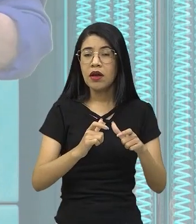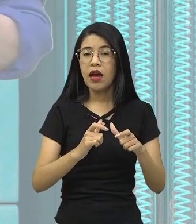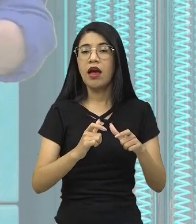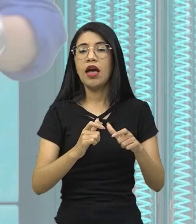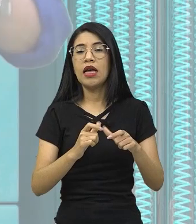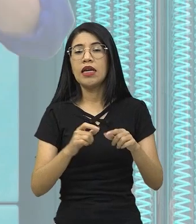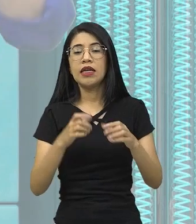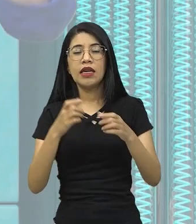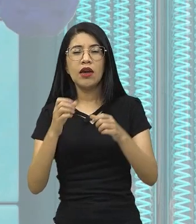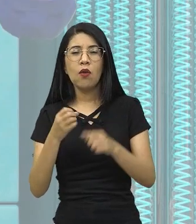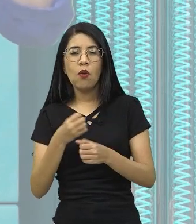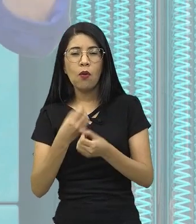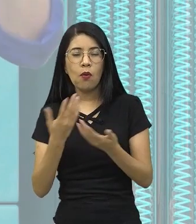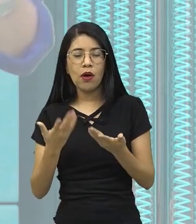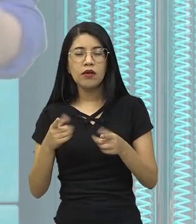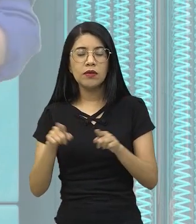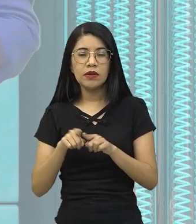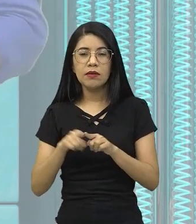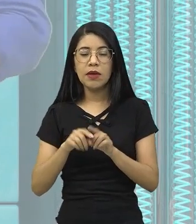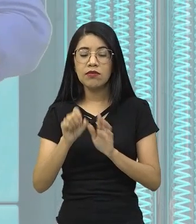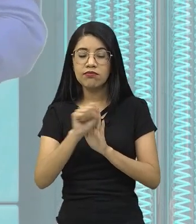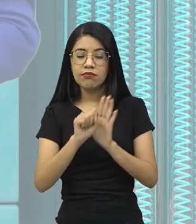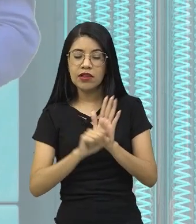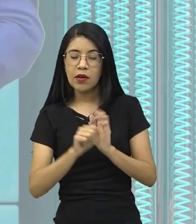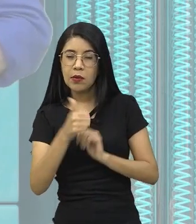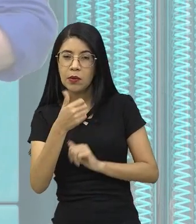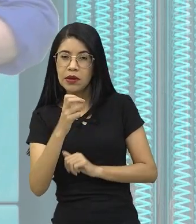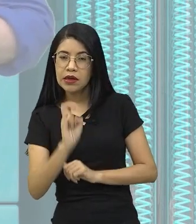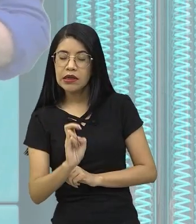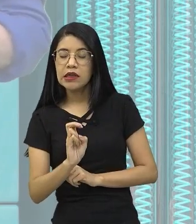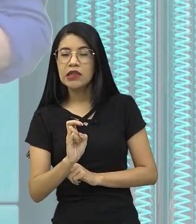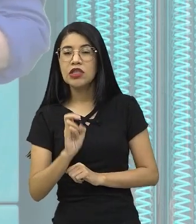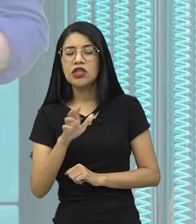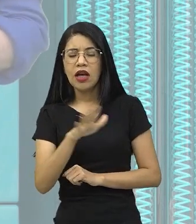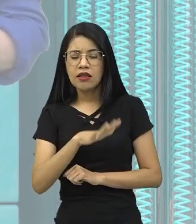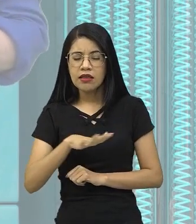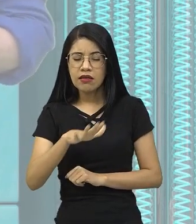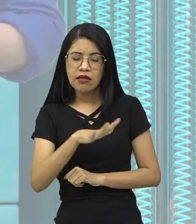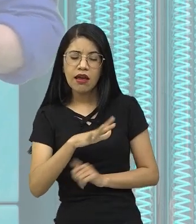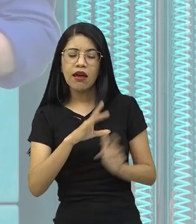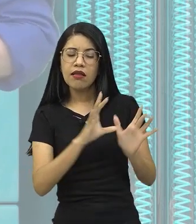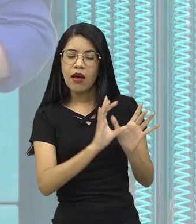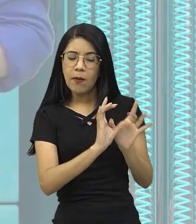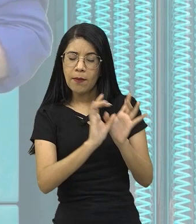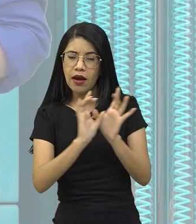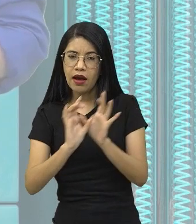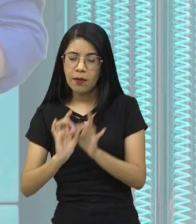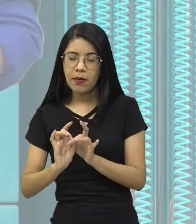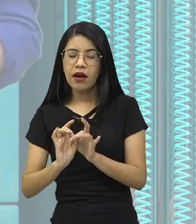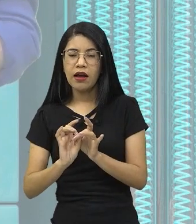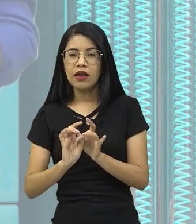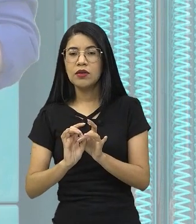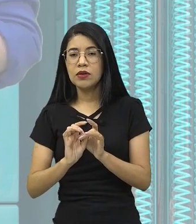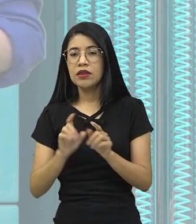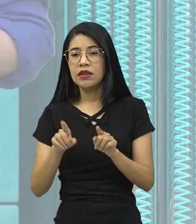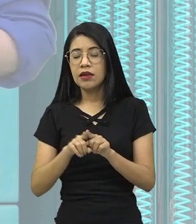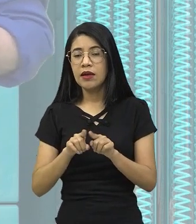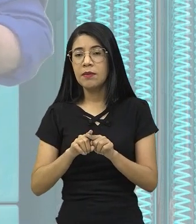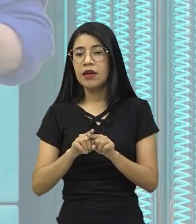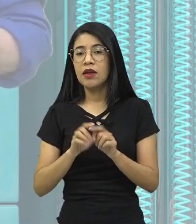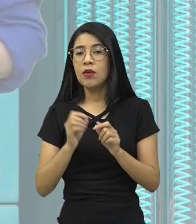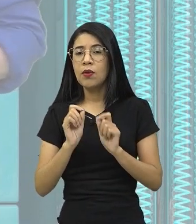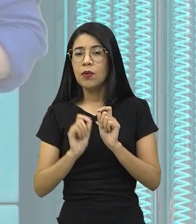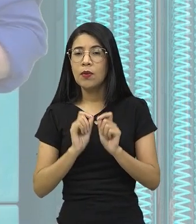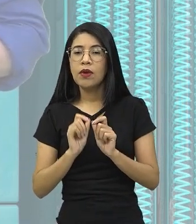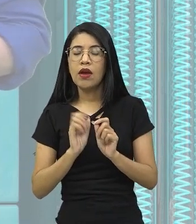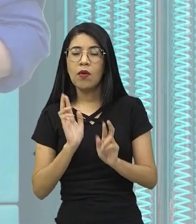século XV. Então, aí já se estabeleceu o cenário e o contexto temporal da história da Maria, né? O contexto temporal se